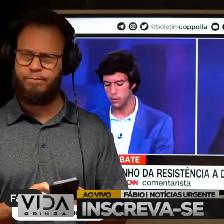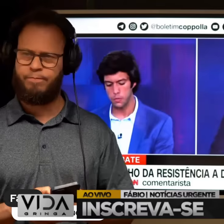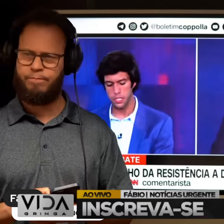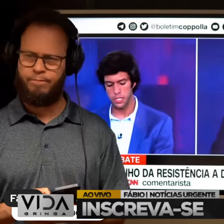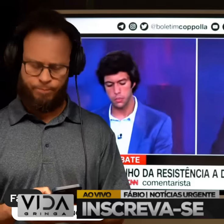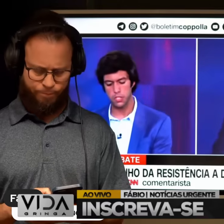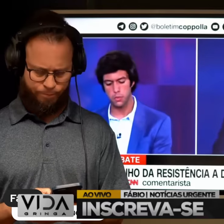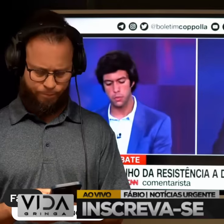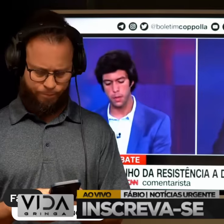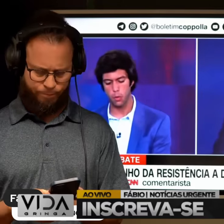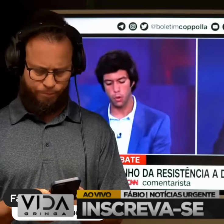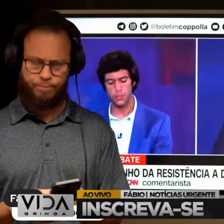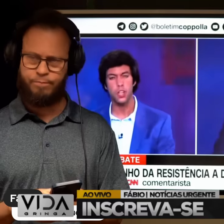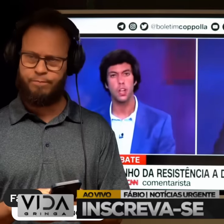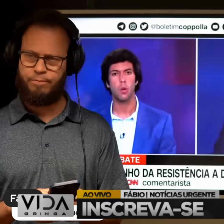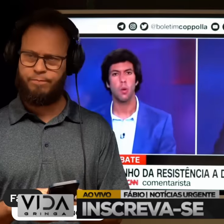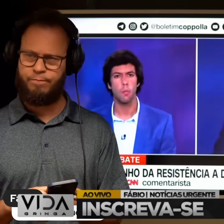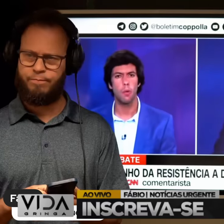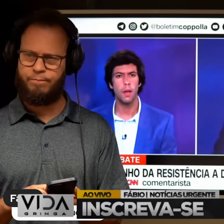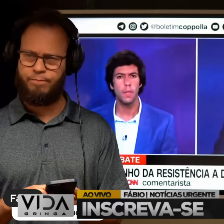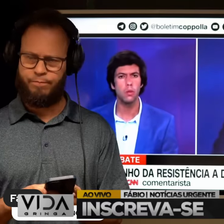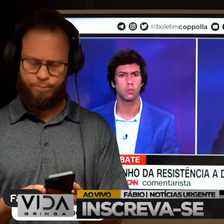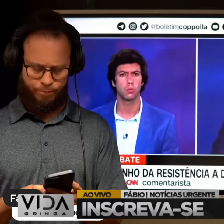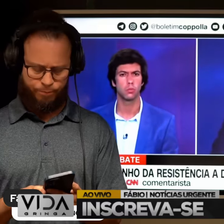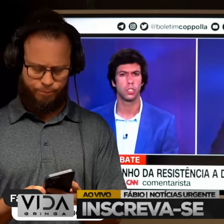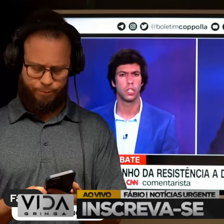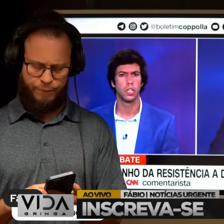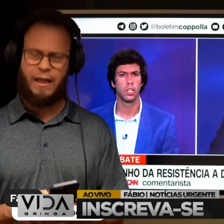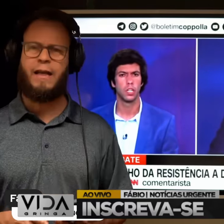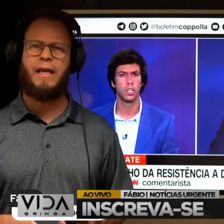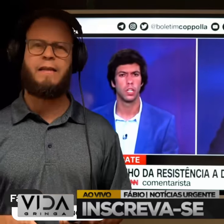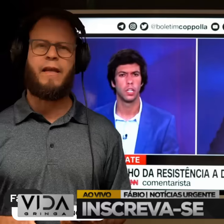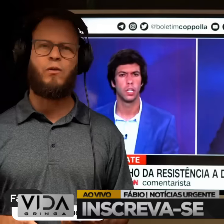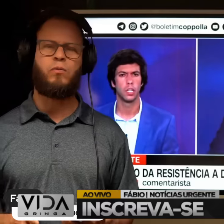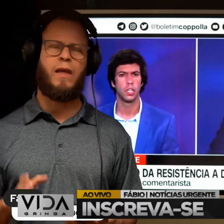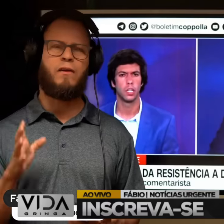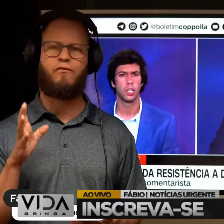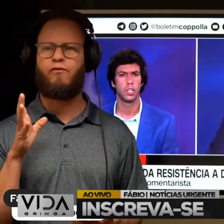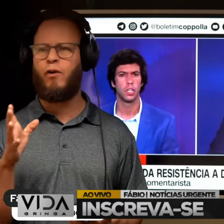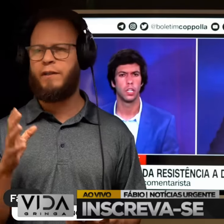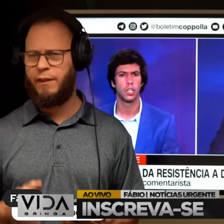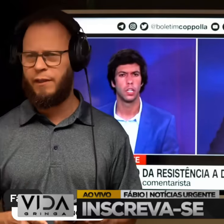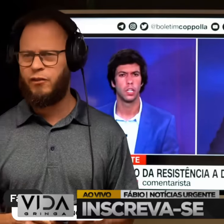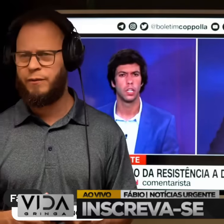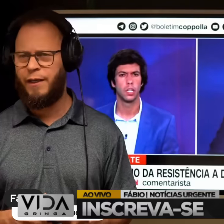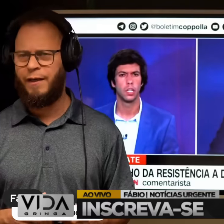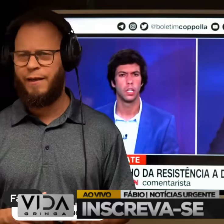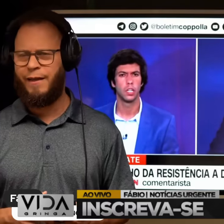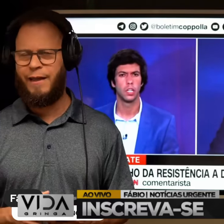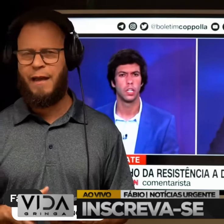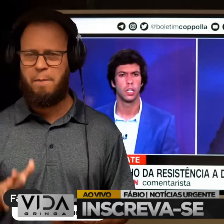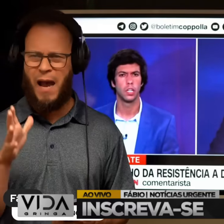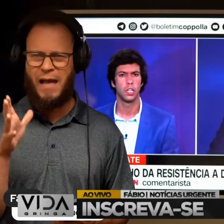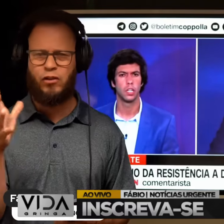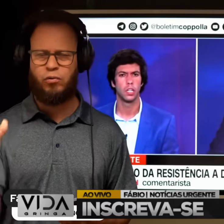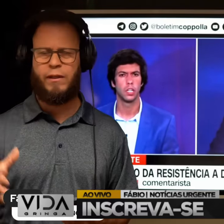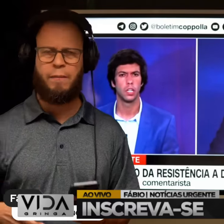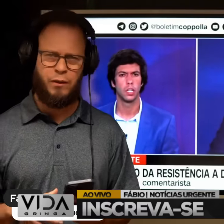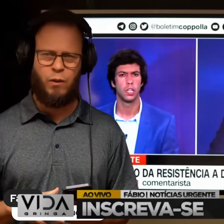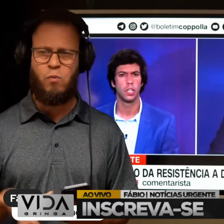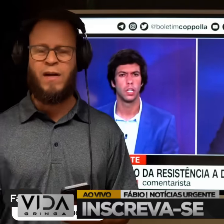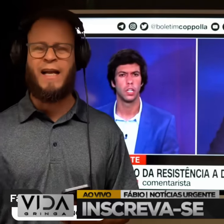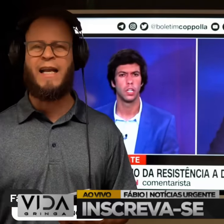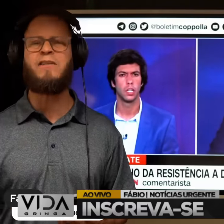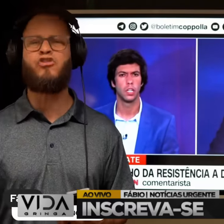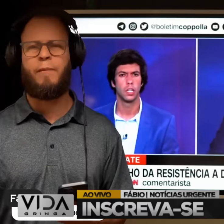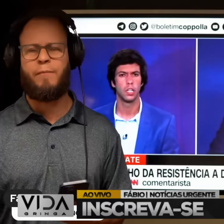ter os ministros da Suprema Corte como amigos. Cara, ele tem o telefone deles. Ele é mais do que amigo. É